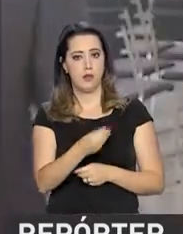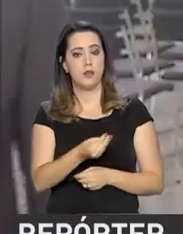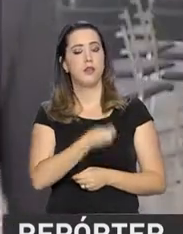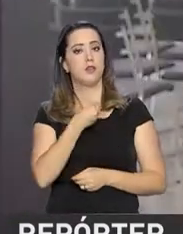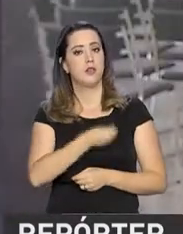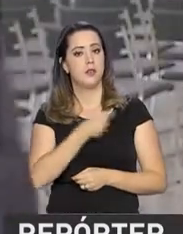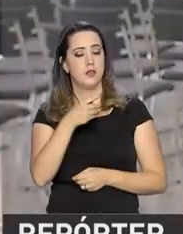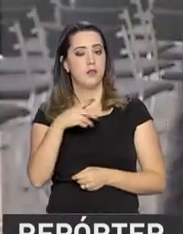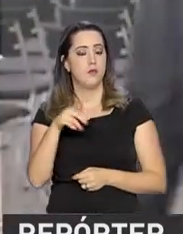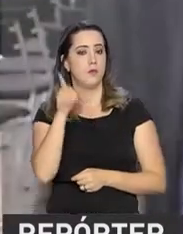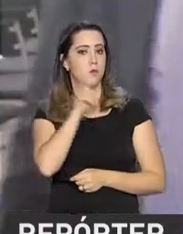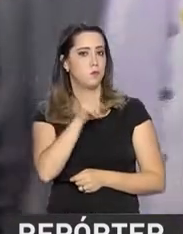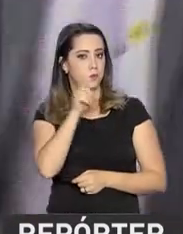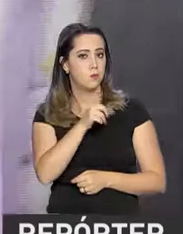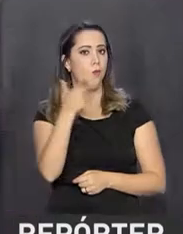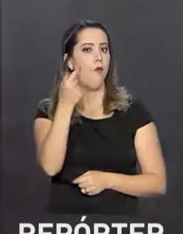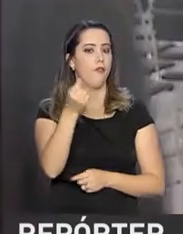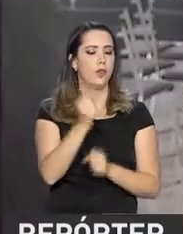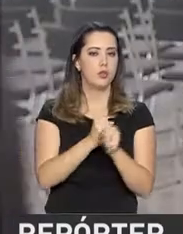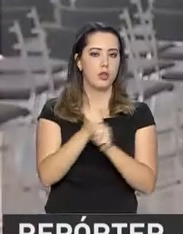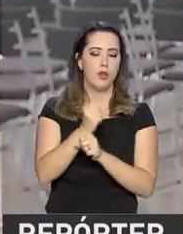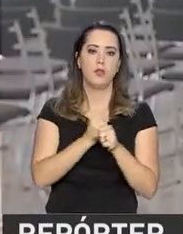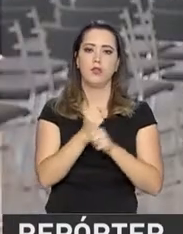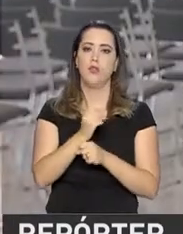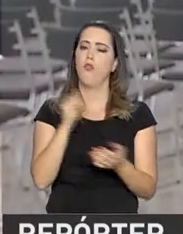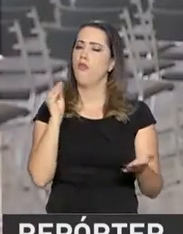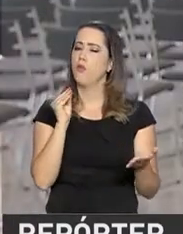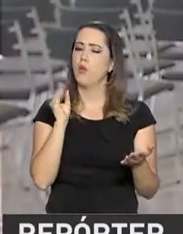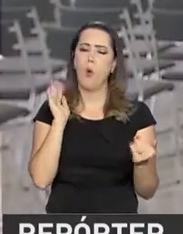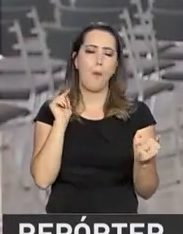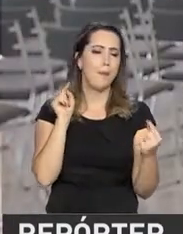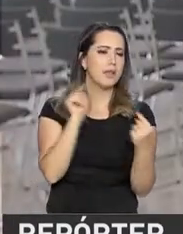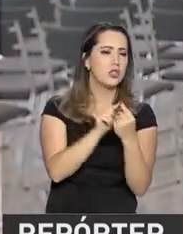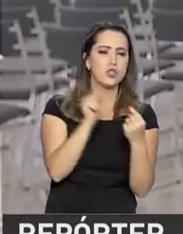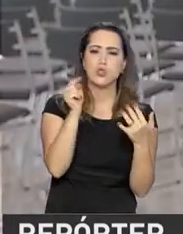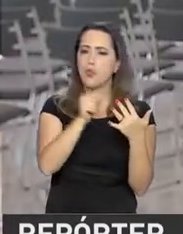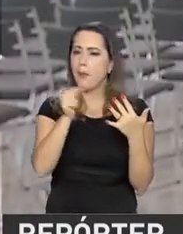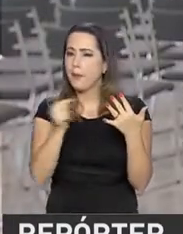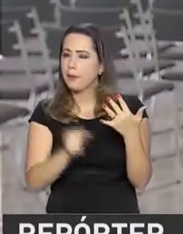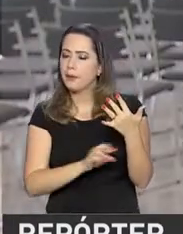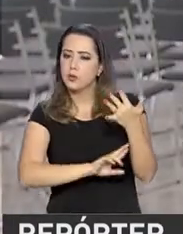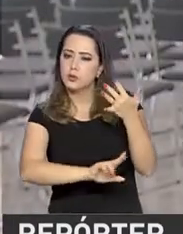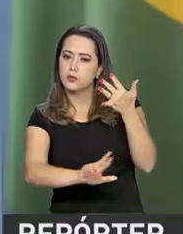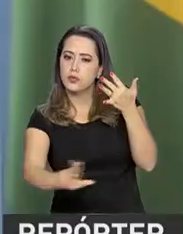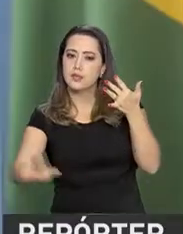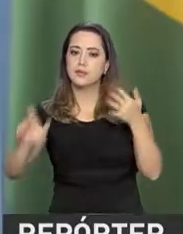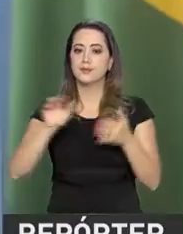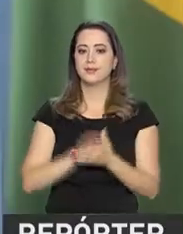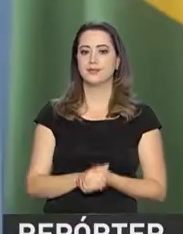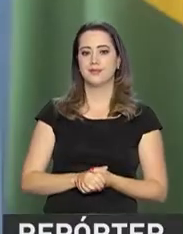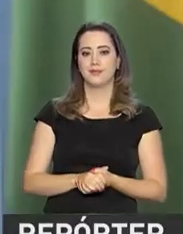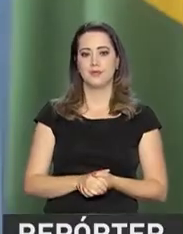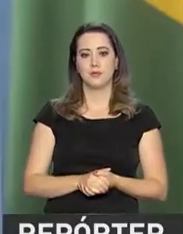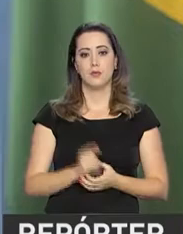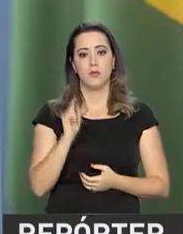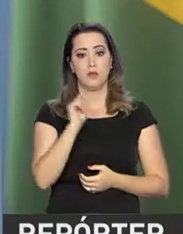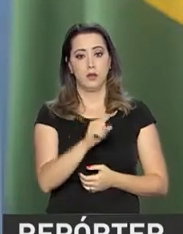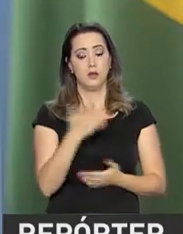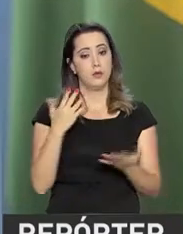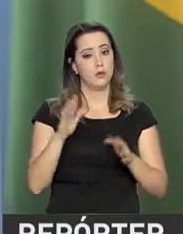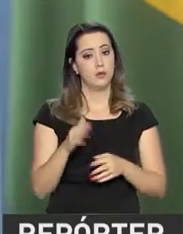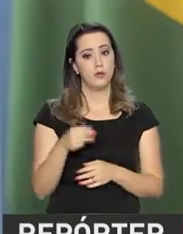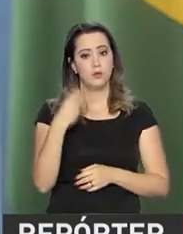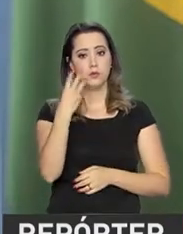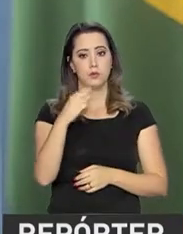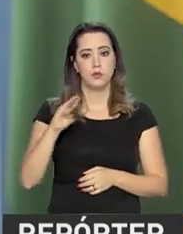20 anos enfim no não faltou objetivos e nem oportunidades além do diesel cerca